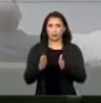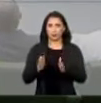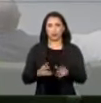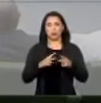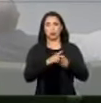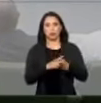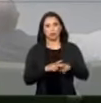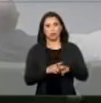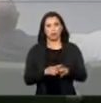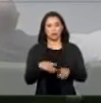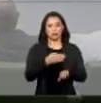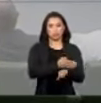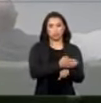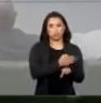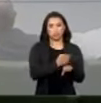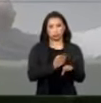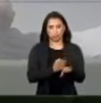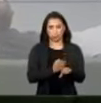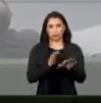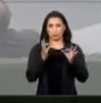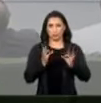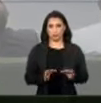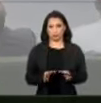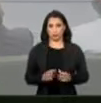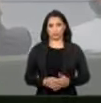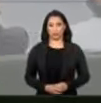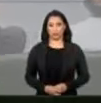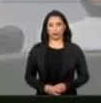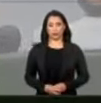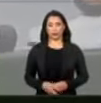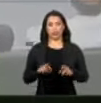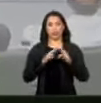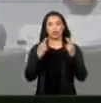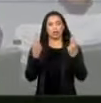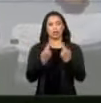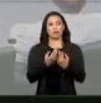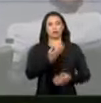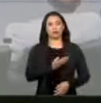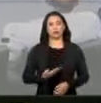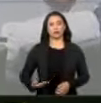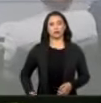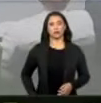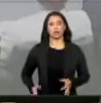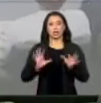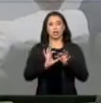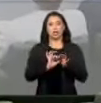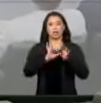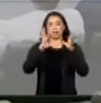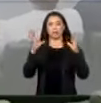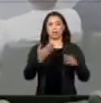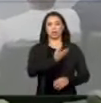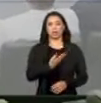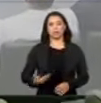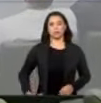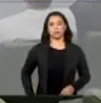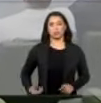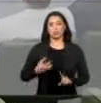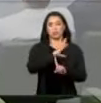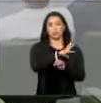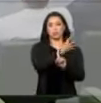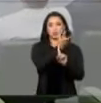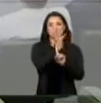relacionadas à contagem do tempo. A audiência pública sobre a liberdades públicas de expressão